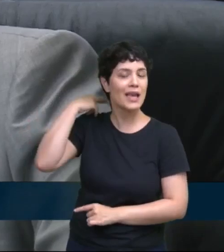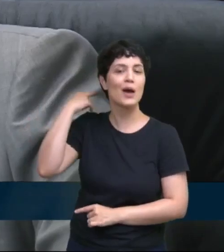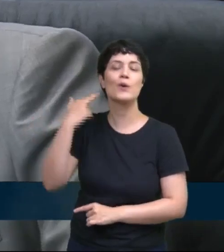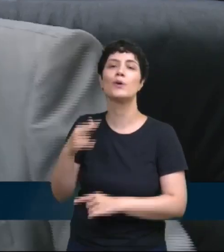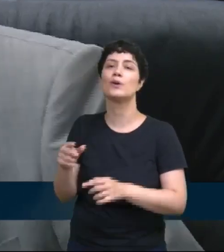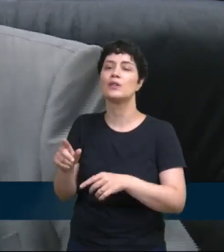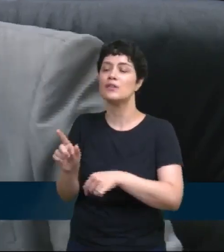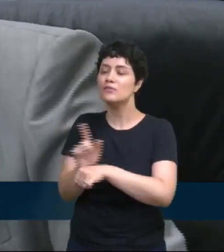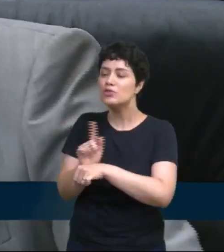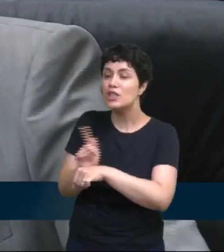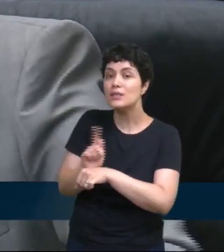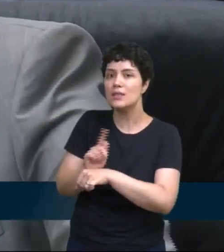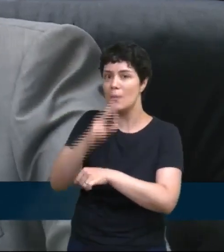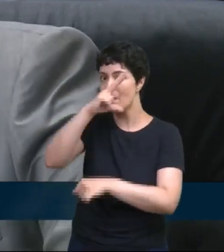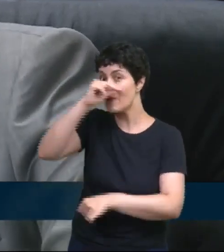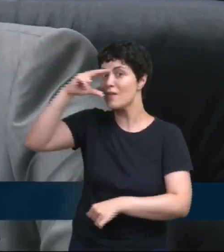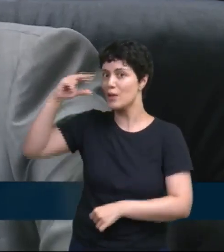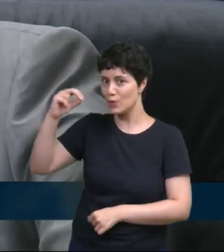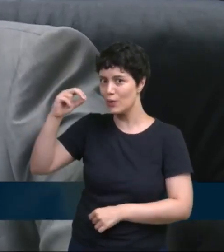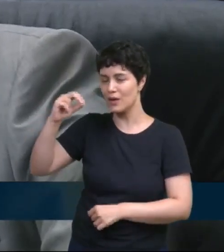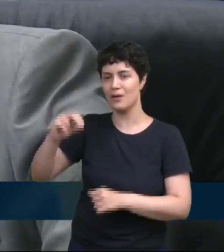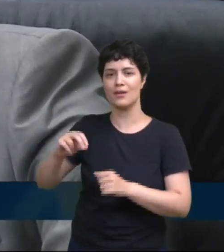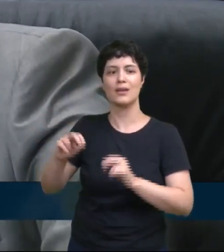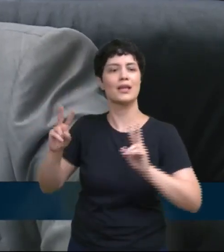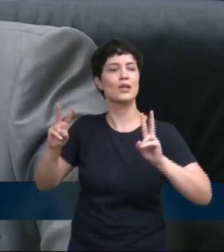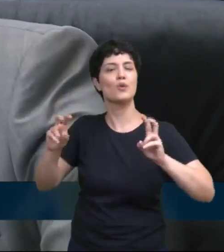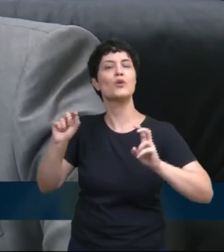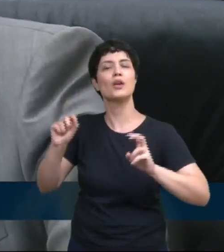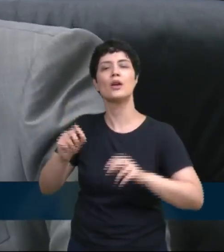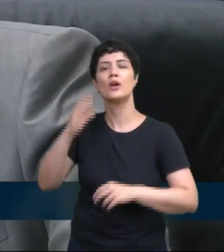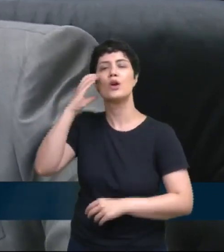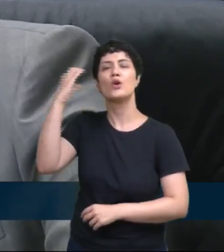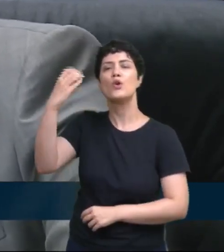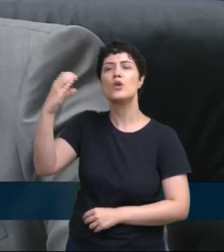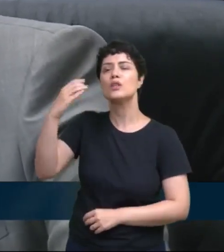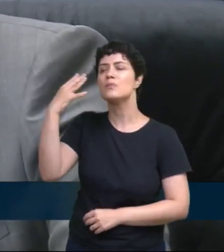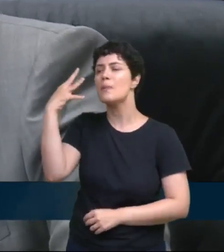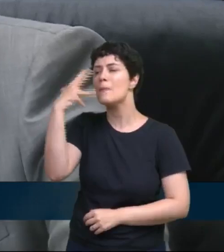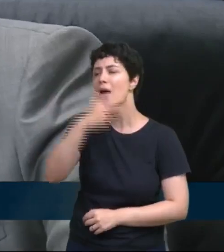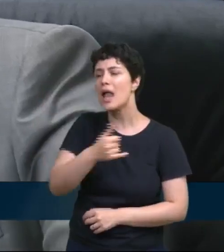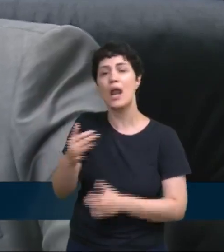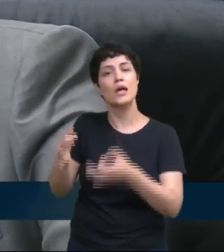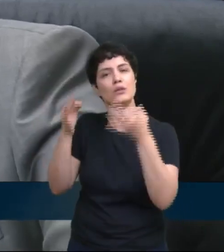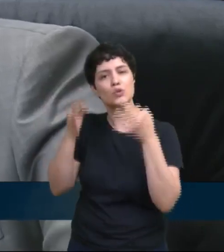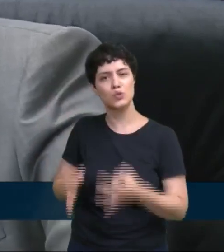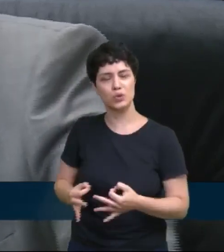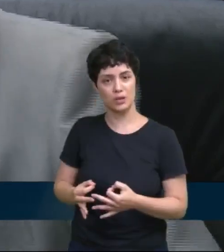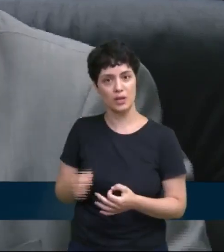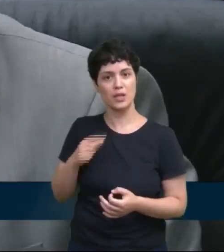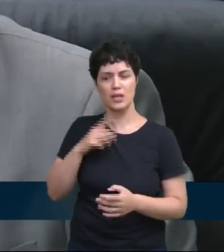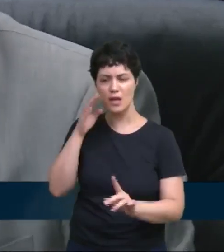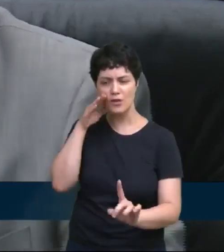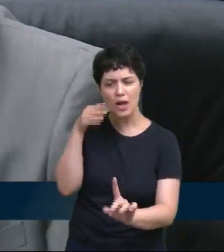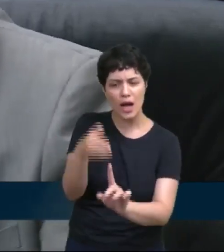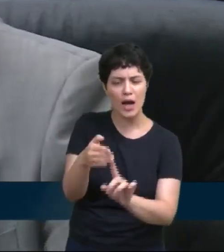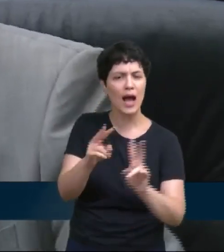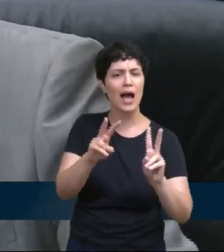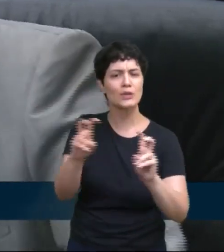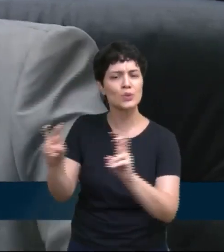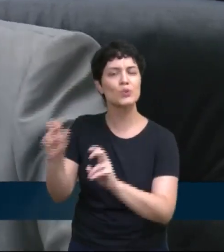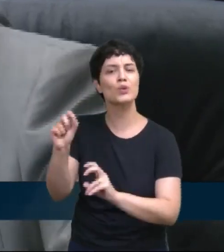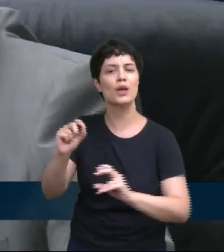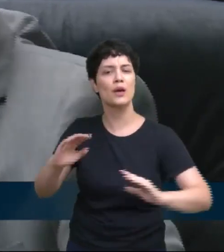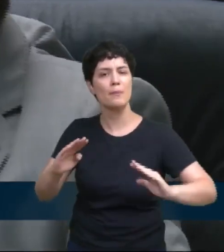Justa. E houve na sua gestão um enfrentamento necessário às questões do transporte coletivo, da moradia, e uma visão